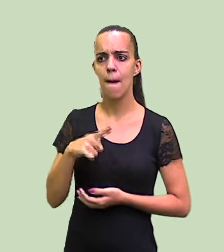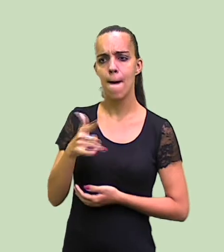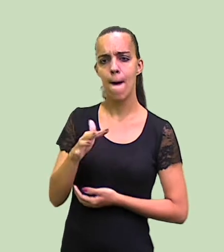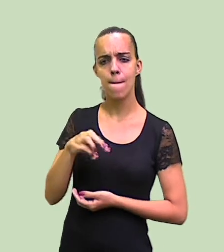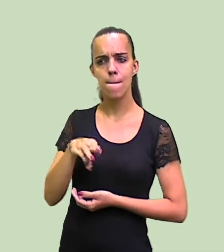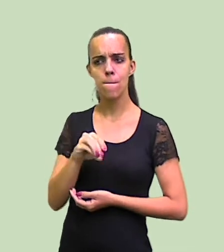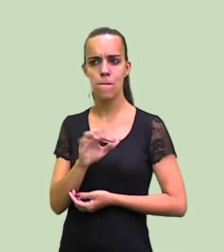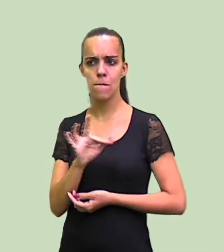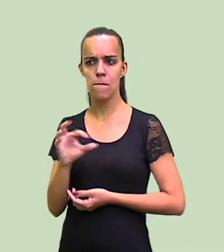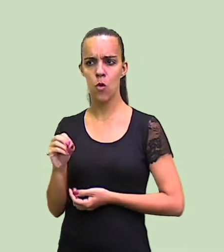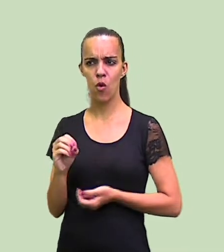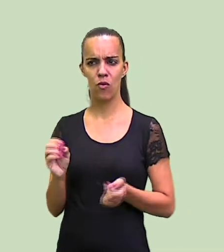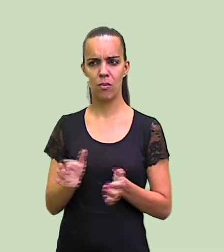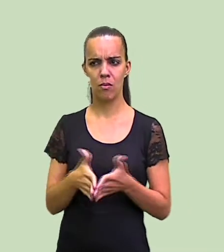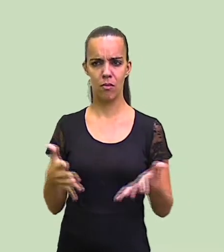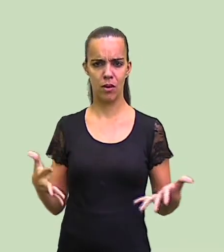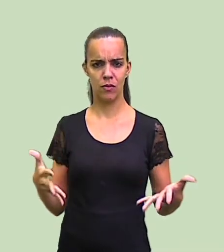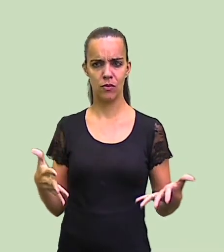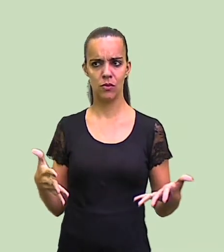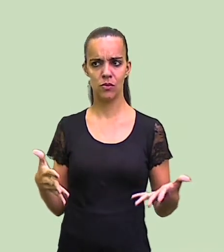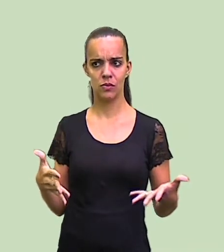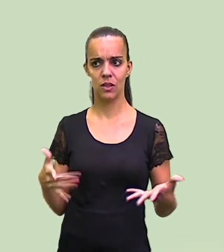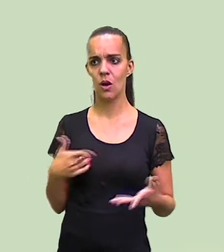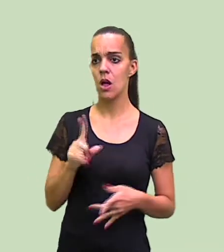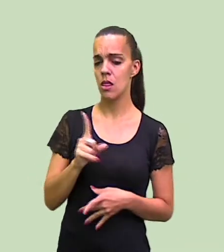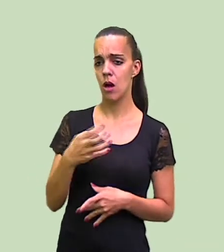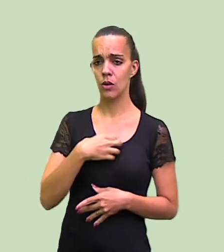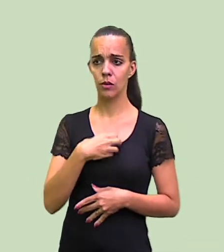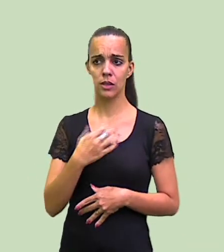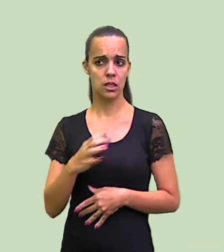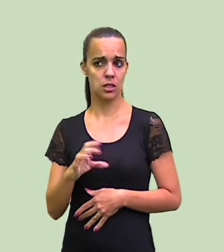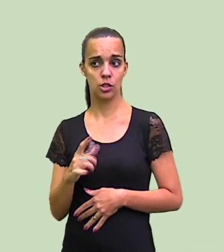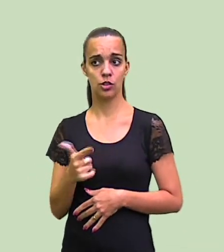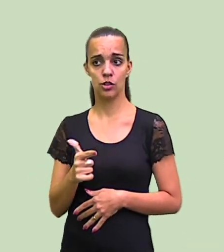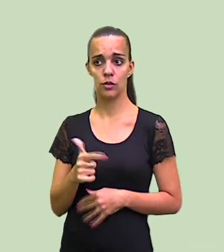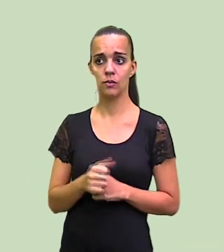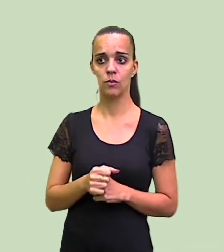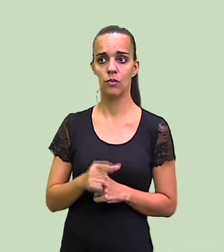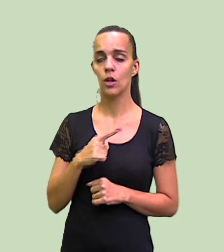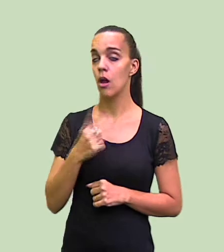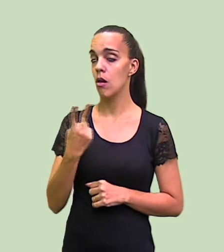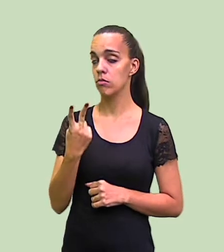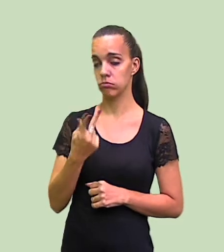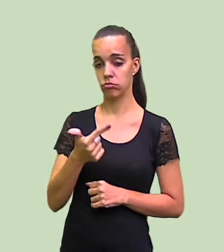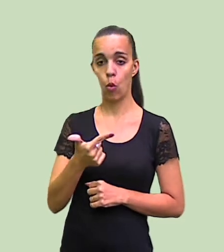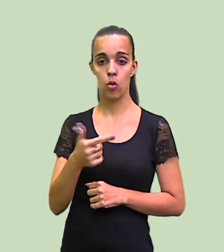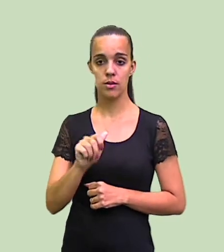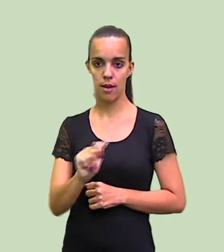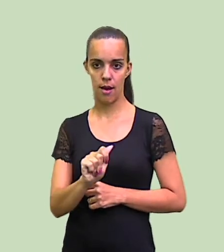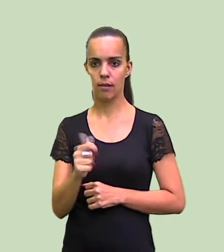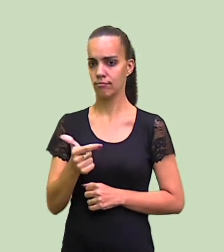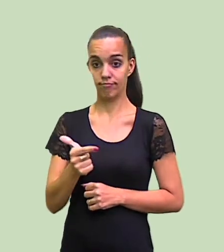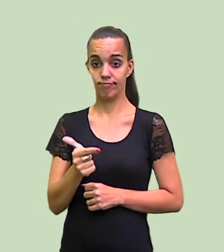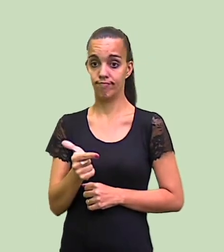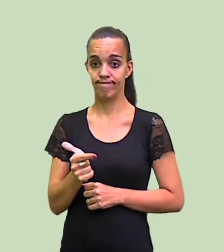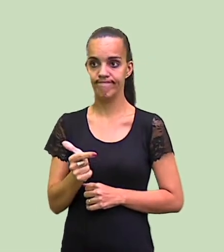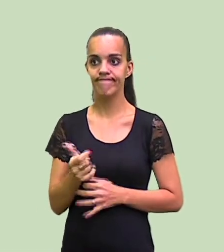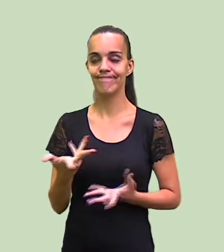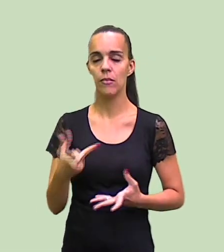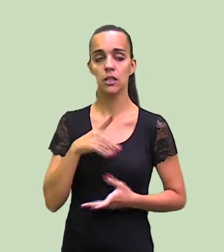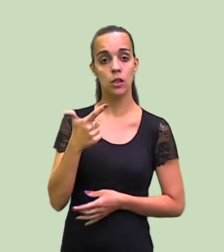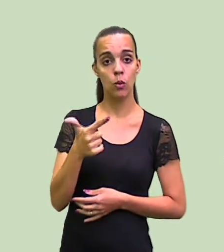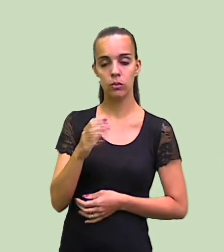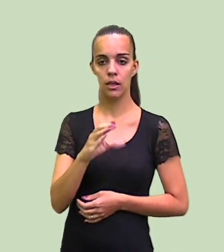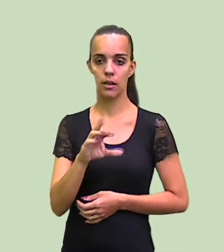é maravilhosa? Não, não faz sentido. Então, não temos o segundo A. Logo, não tem